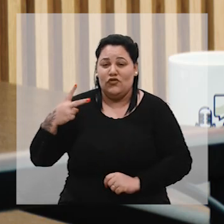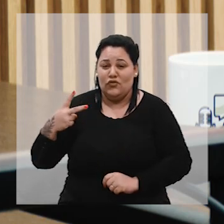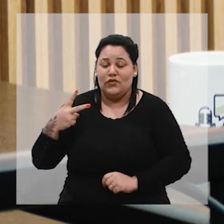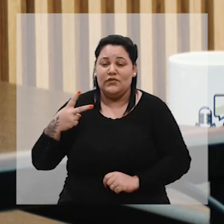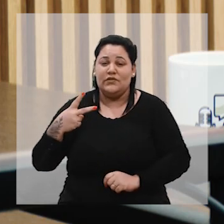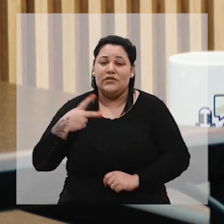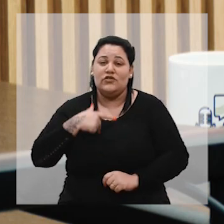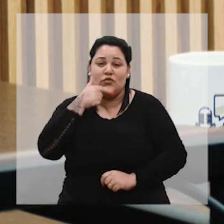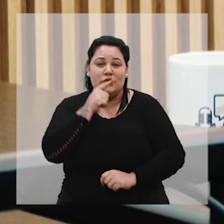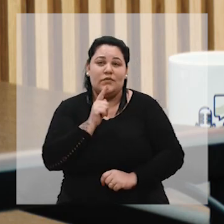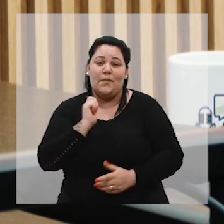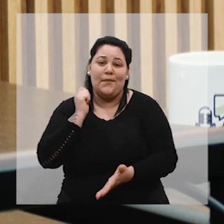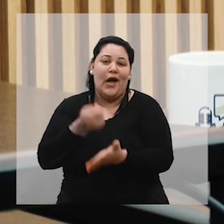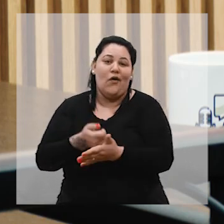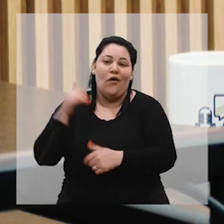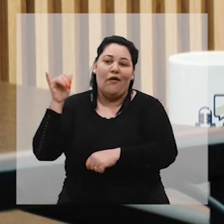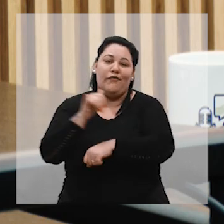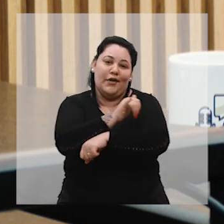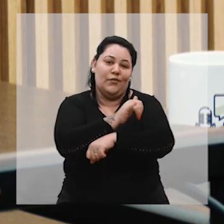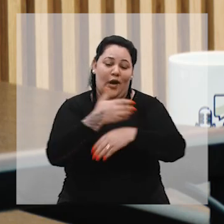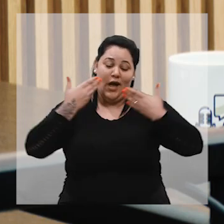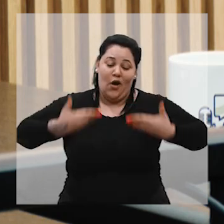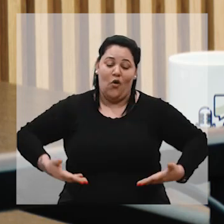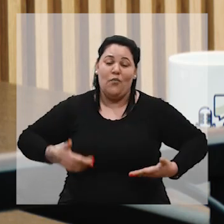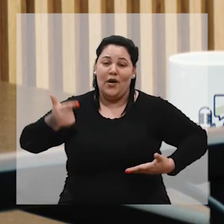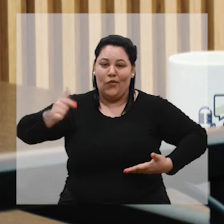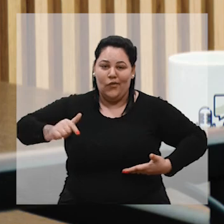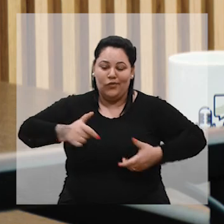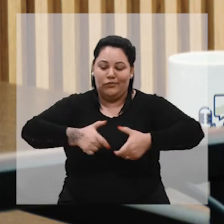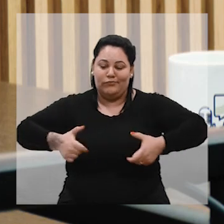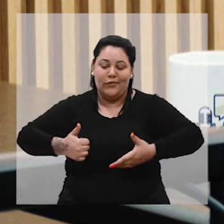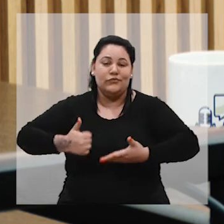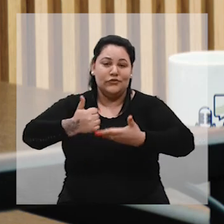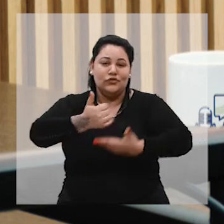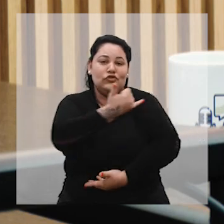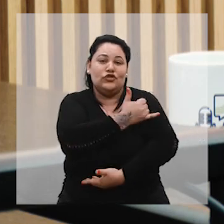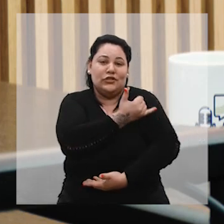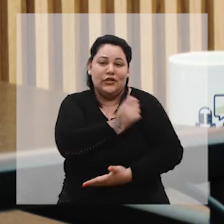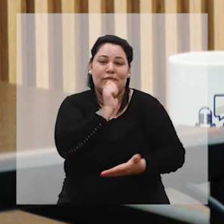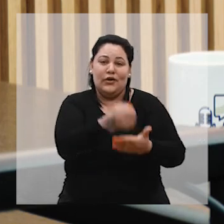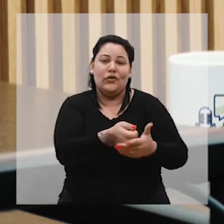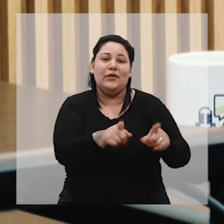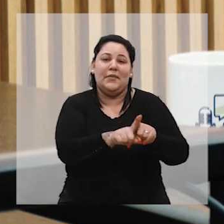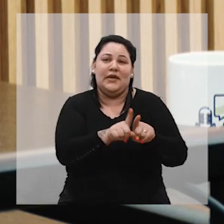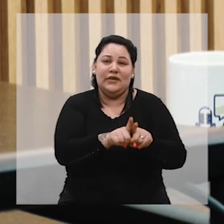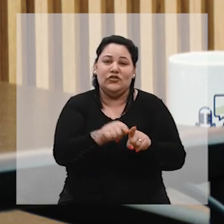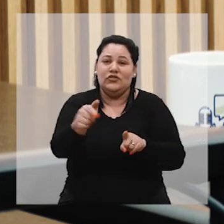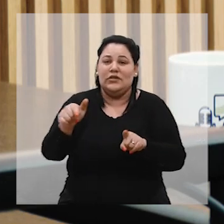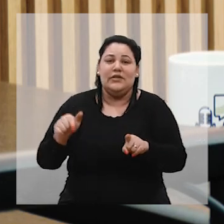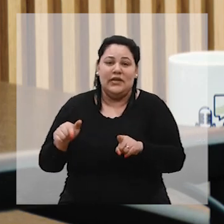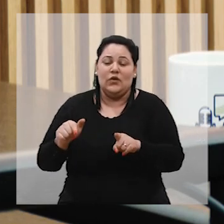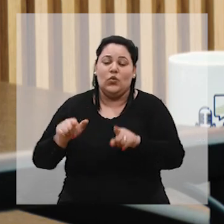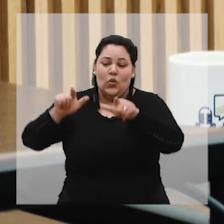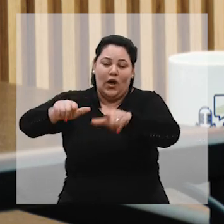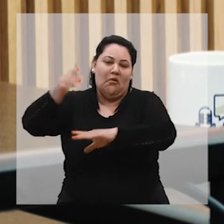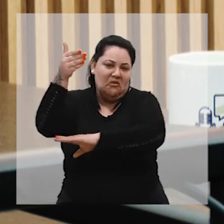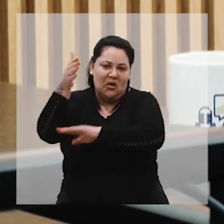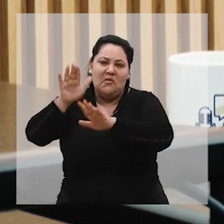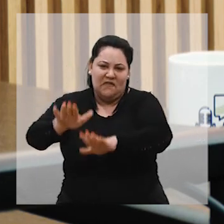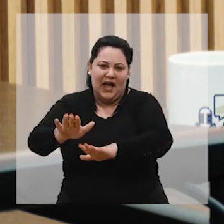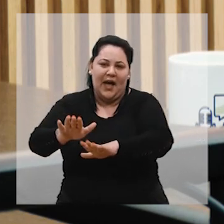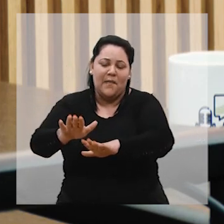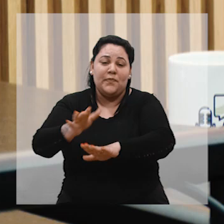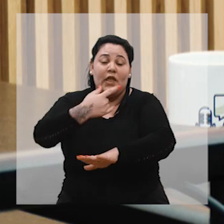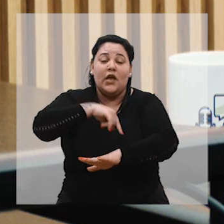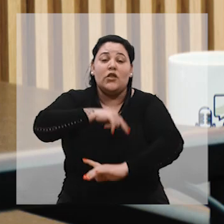dela. Ela pagou as passagens e o uniforme foi através de outro patrocinador no Rio de Janeiro. Até nos deu hospedagem